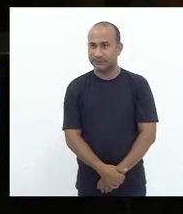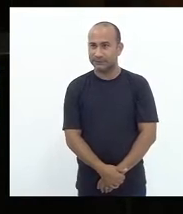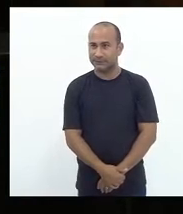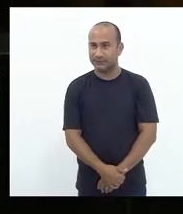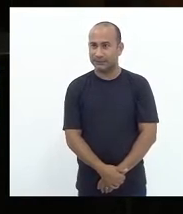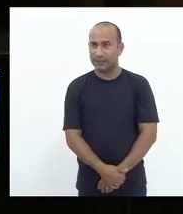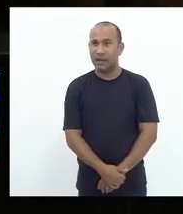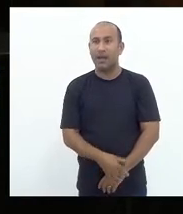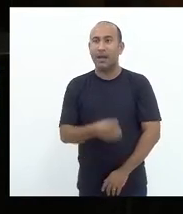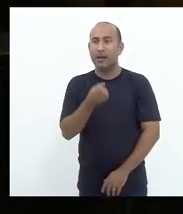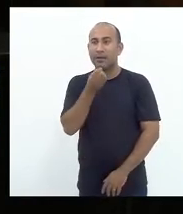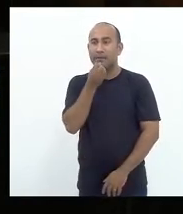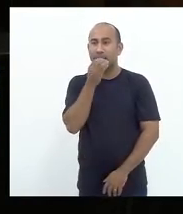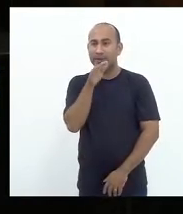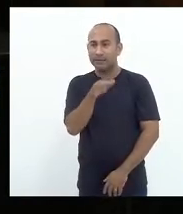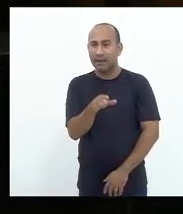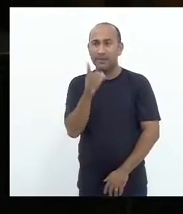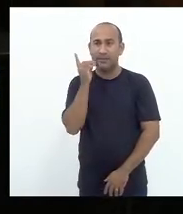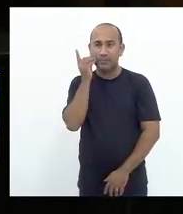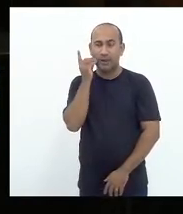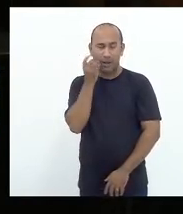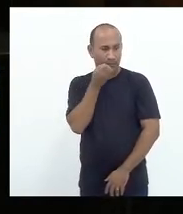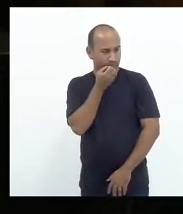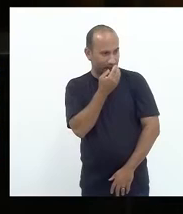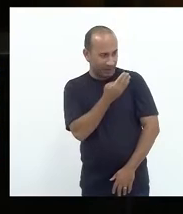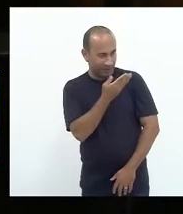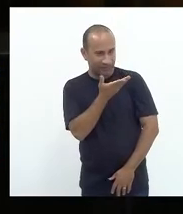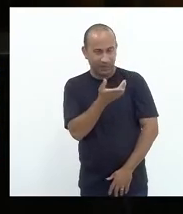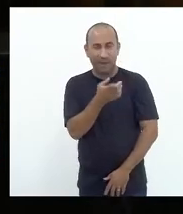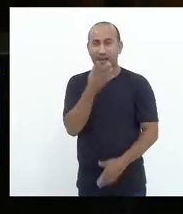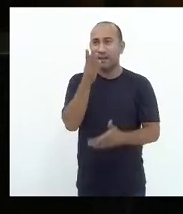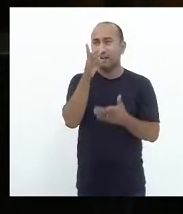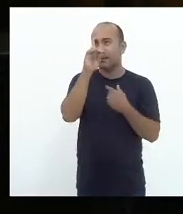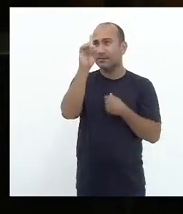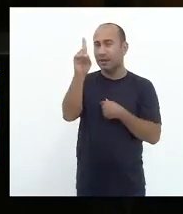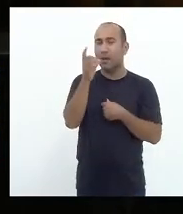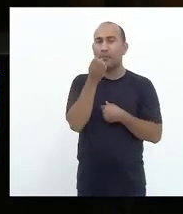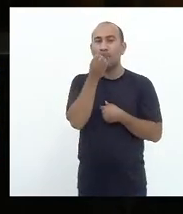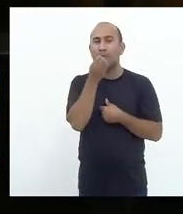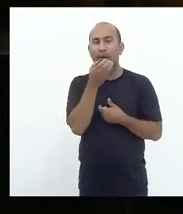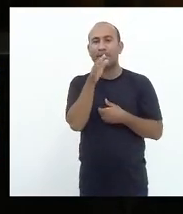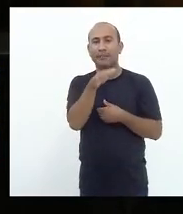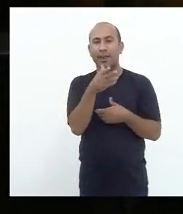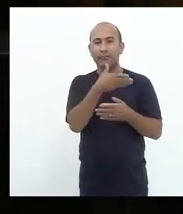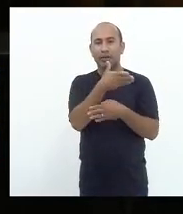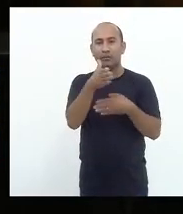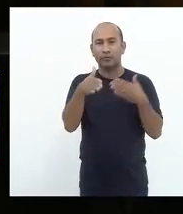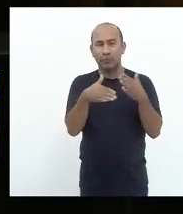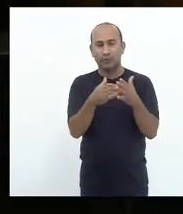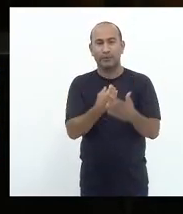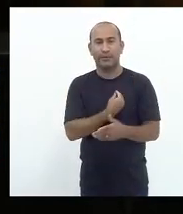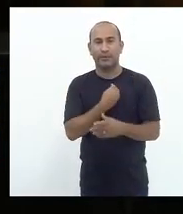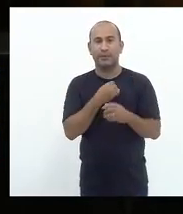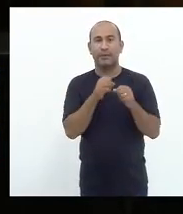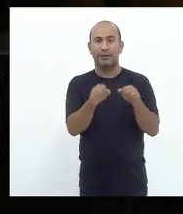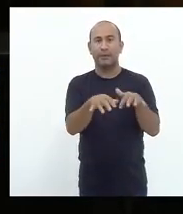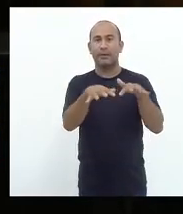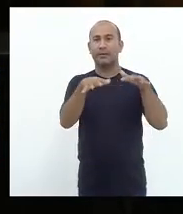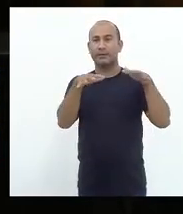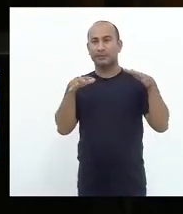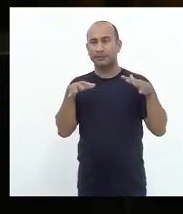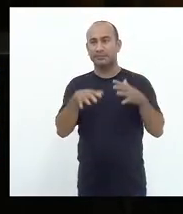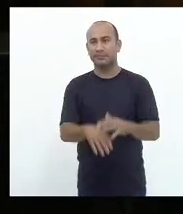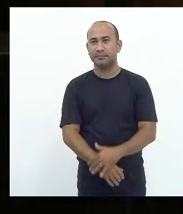Boa tarde, deputado Anderson. Tudo bem com a senhora? Tudo bem. Ah, graças a Deus. Boa tarde a todos que estão aqui no plenário da Assembleia